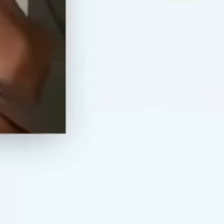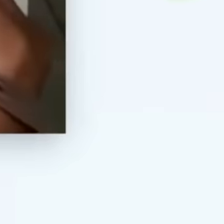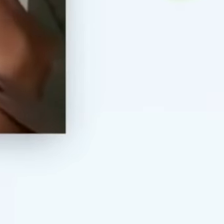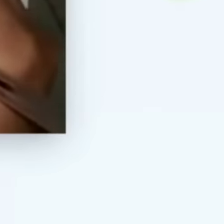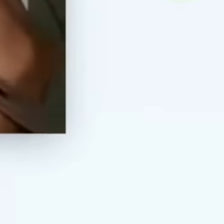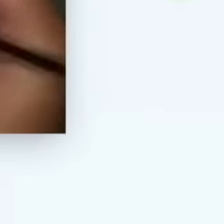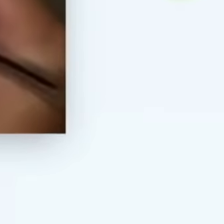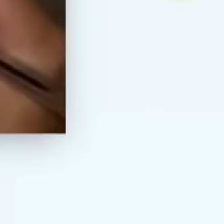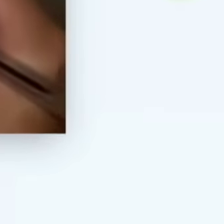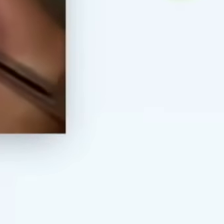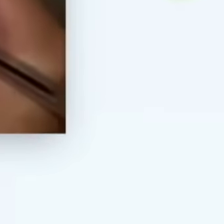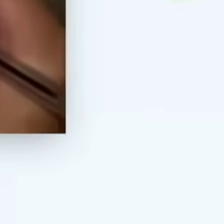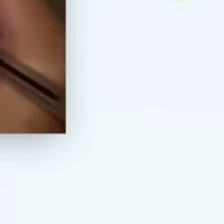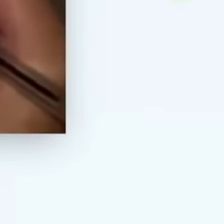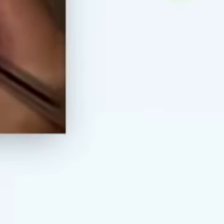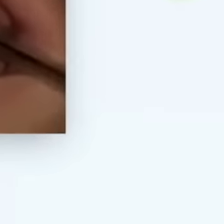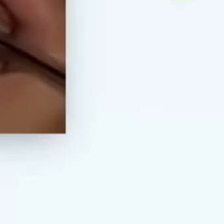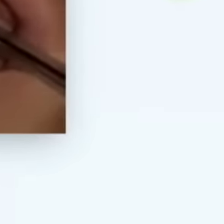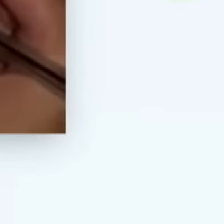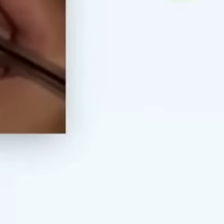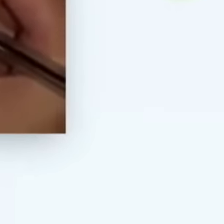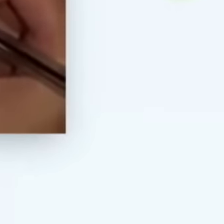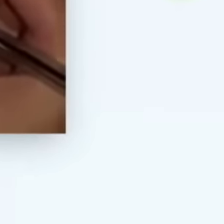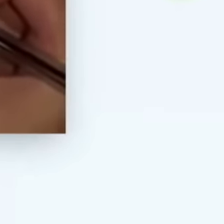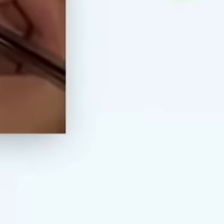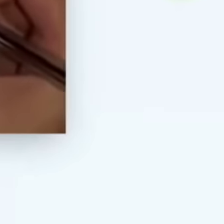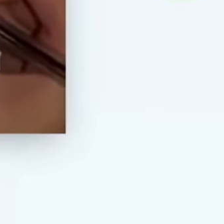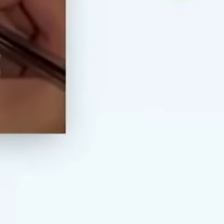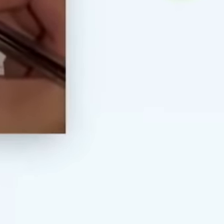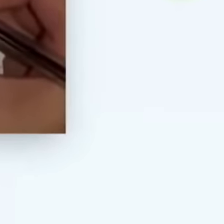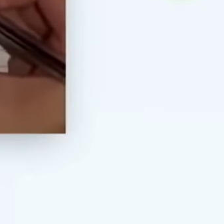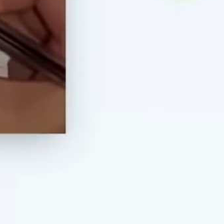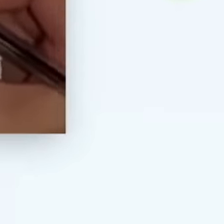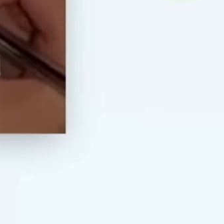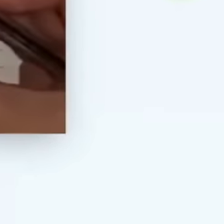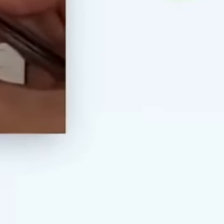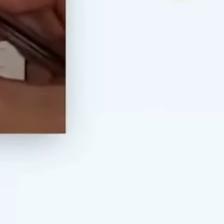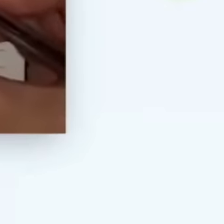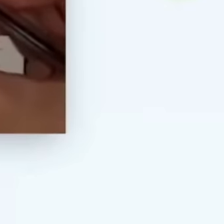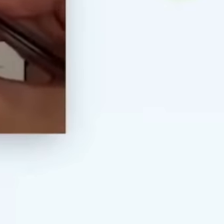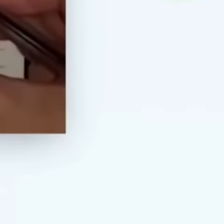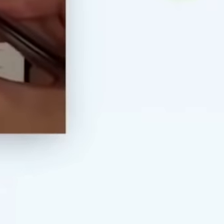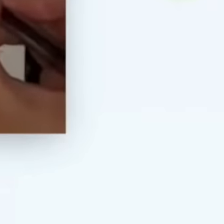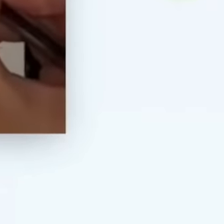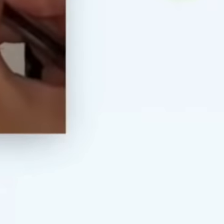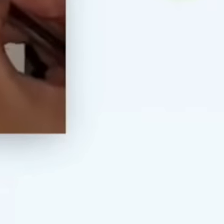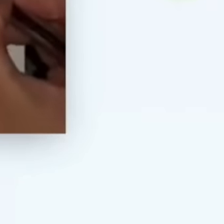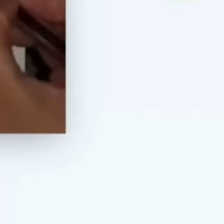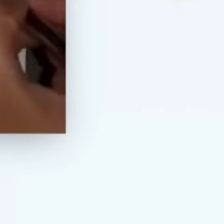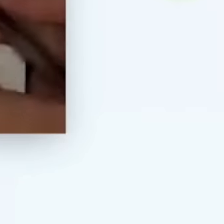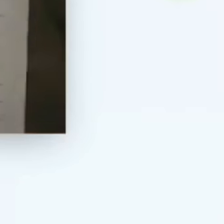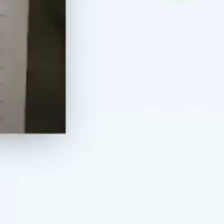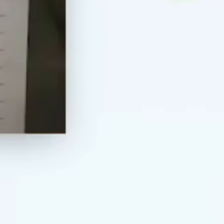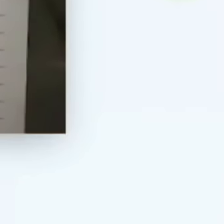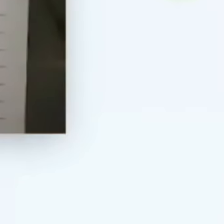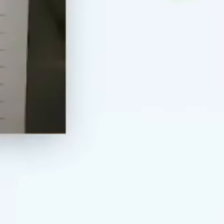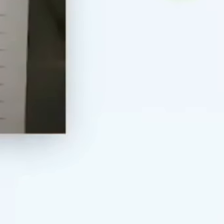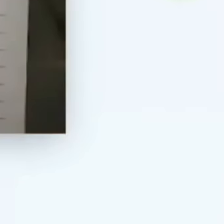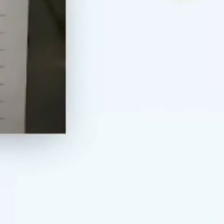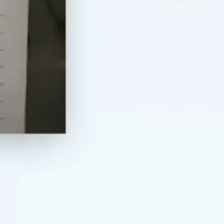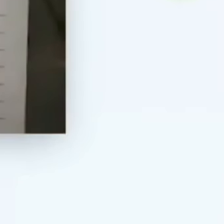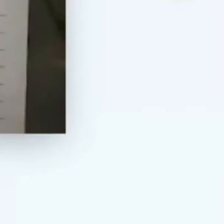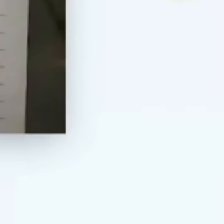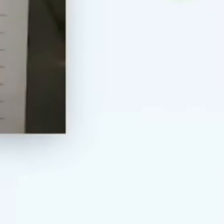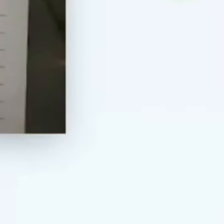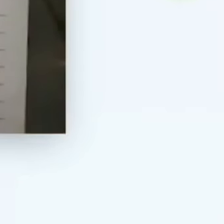E é aonde me Faro e isso é um